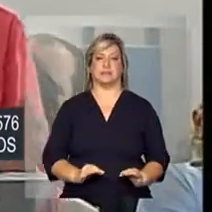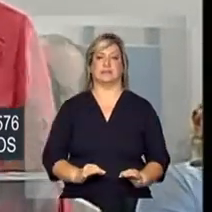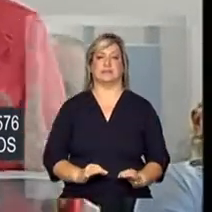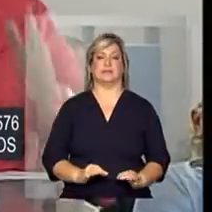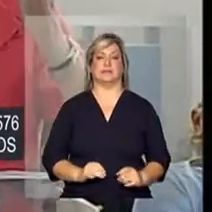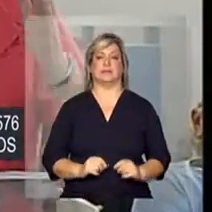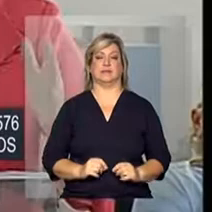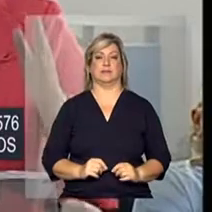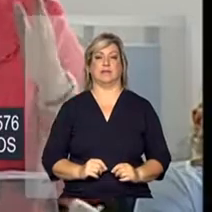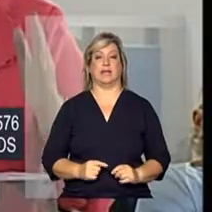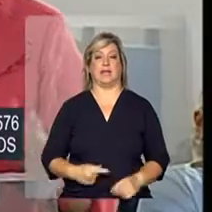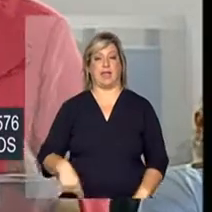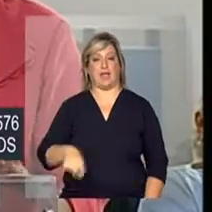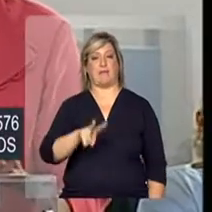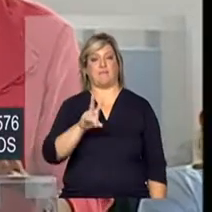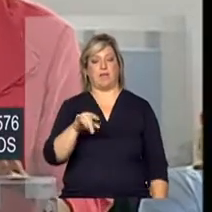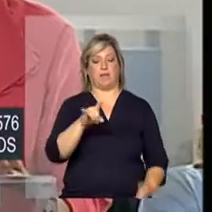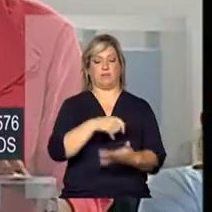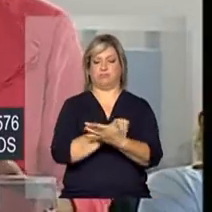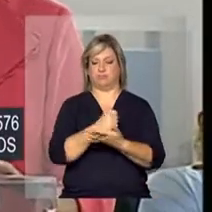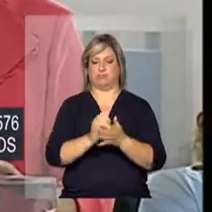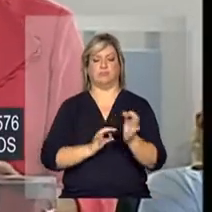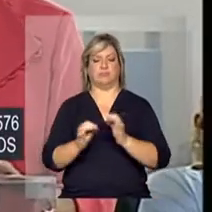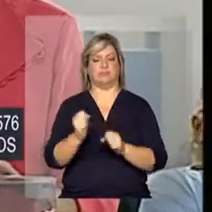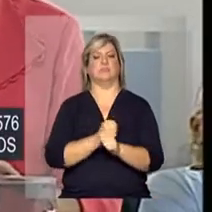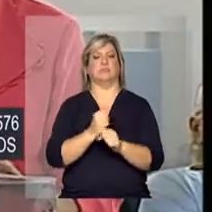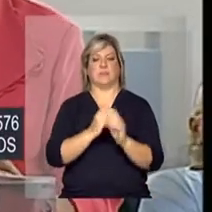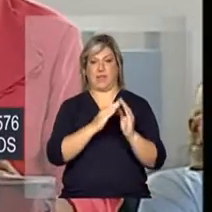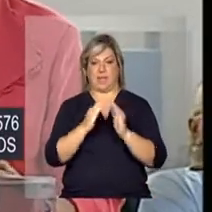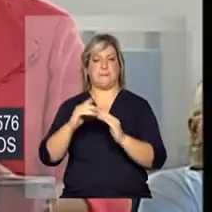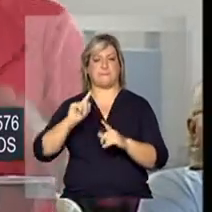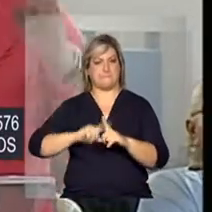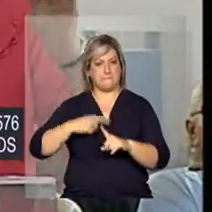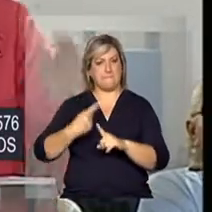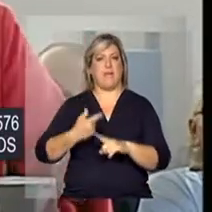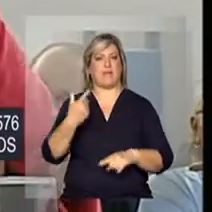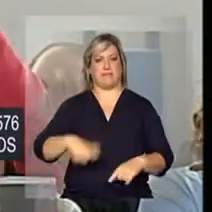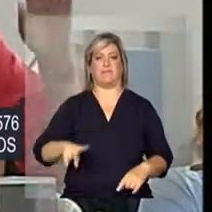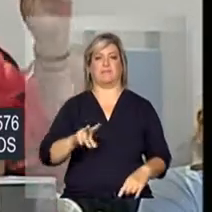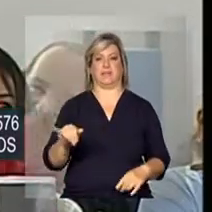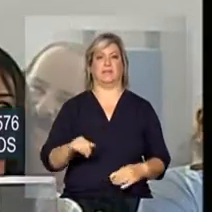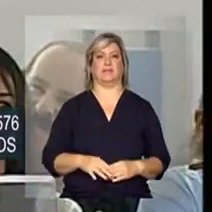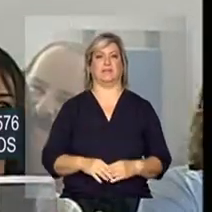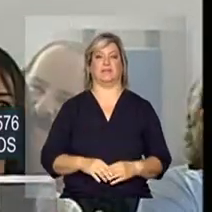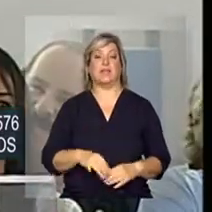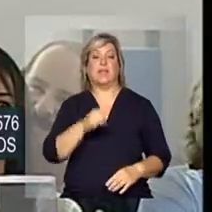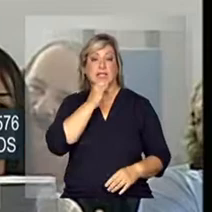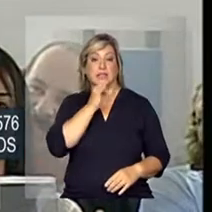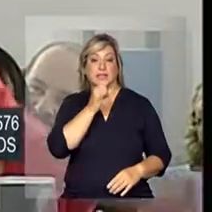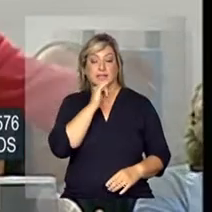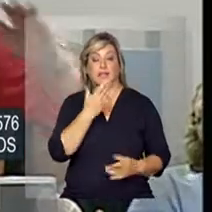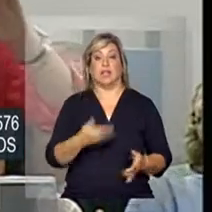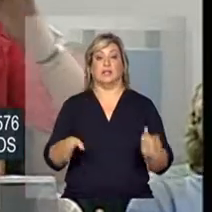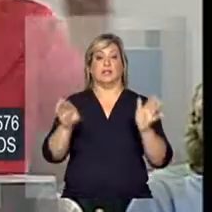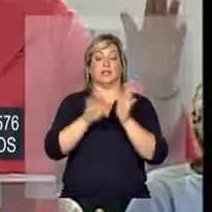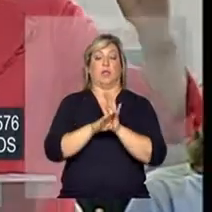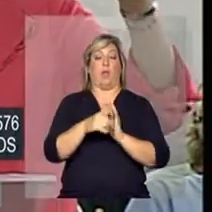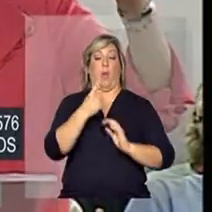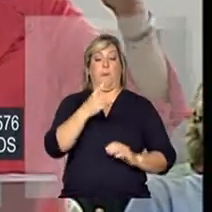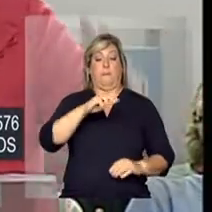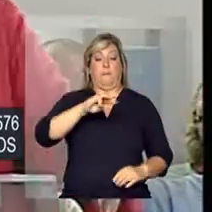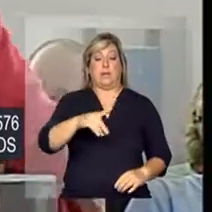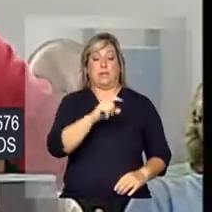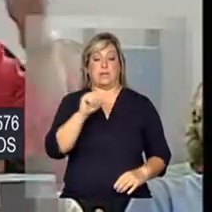que elas serão atendidas. E vamos supor que a gente chegue a 1.100.000 e não deu conta